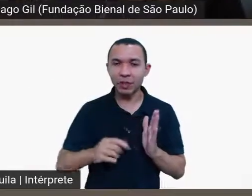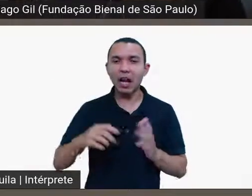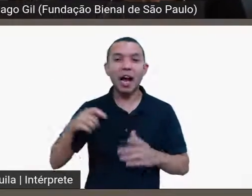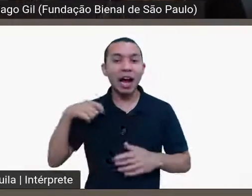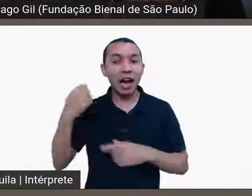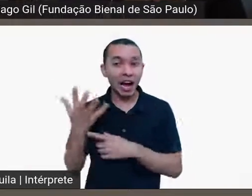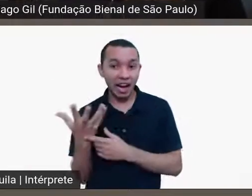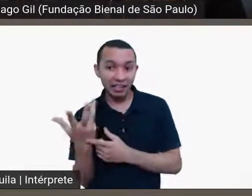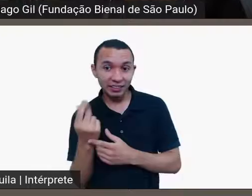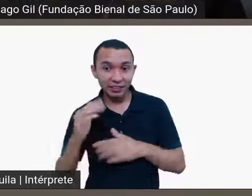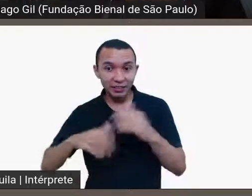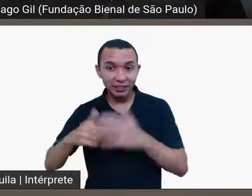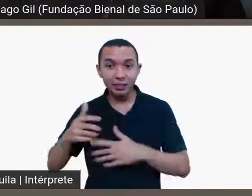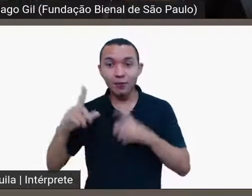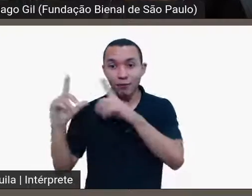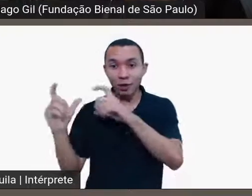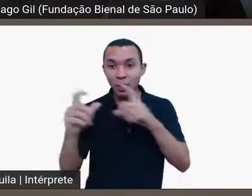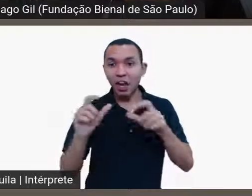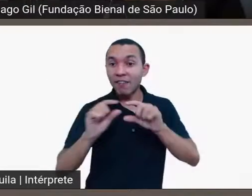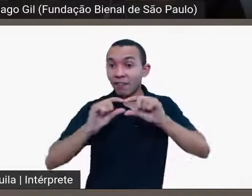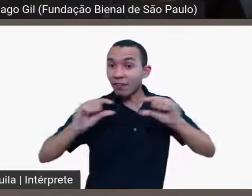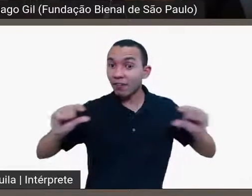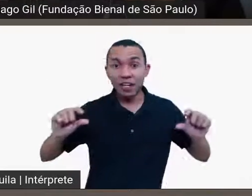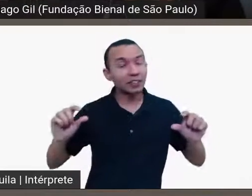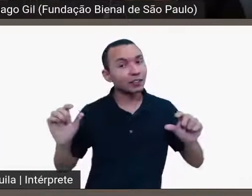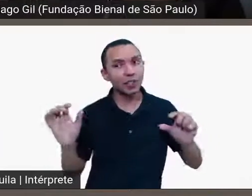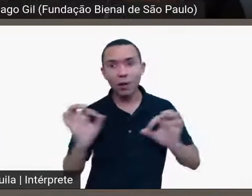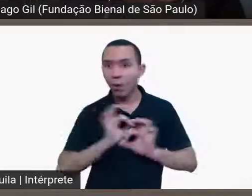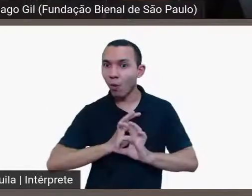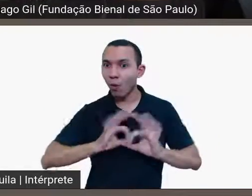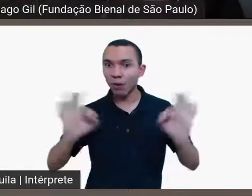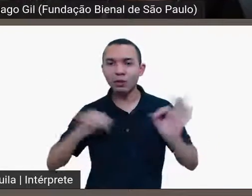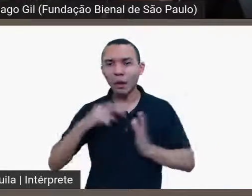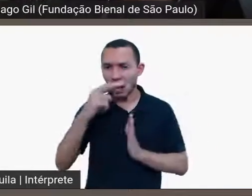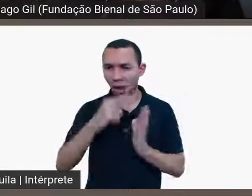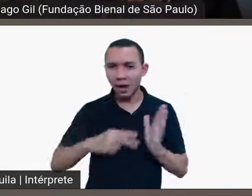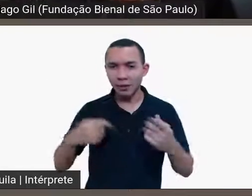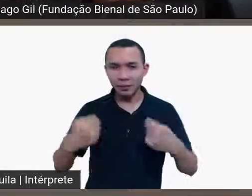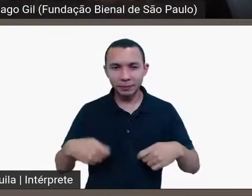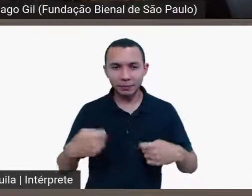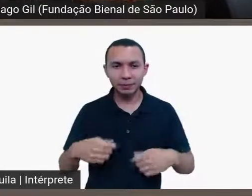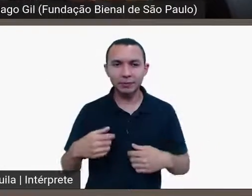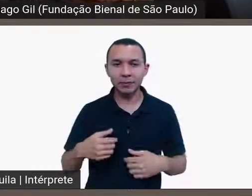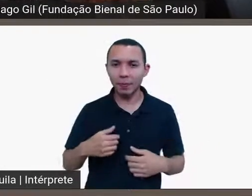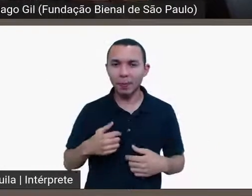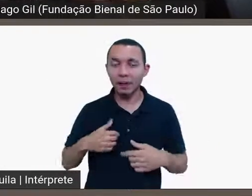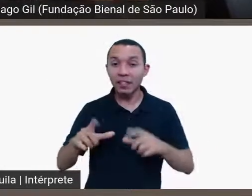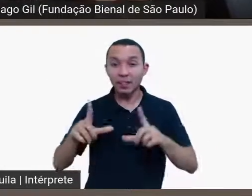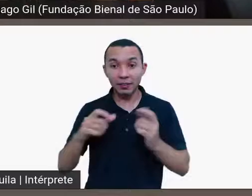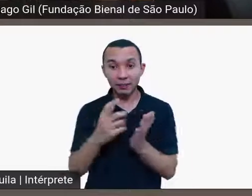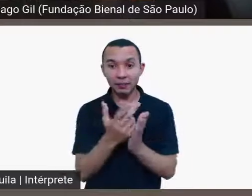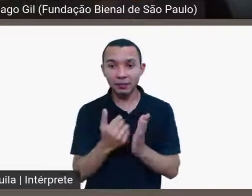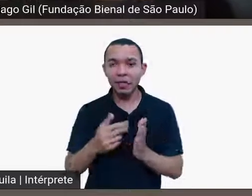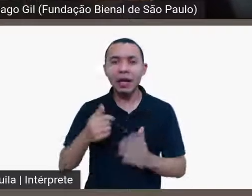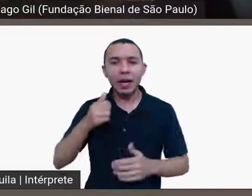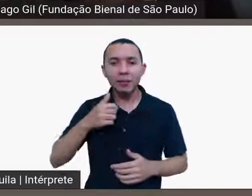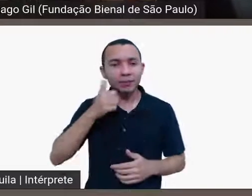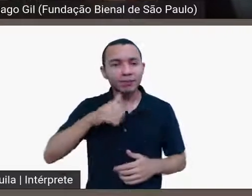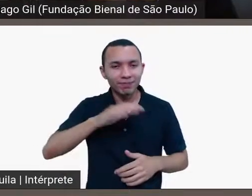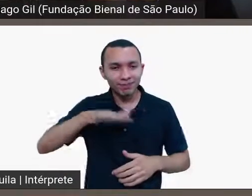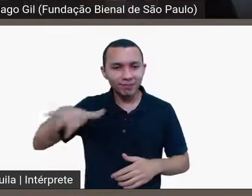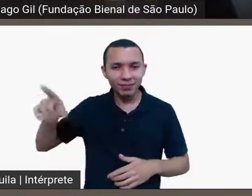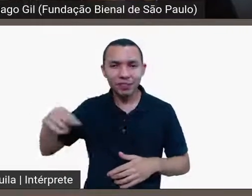frase é fantástica. Eu vou fazer questão de ler. Porque é só: veio a pirografura. As meninas de todos os lares